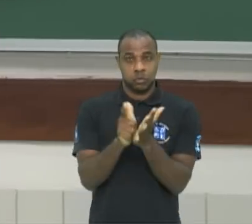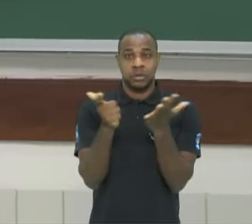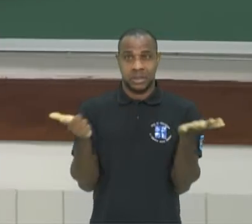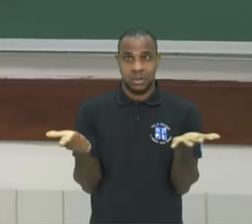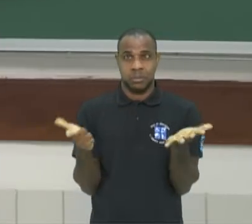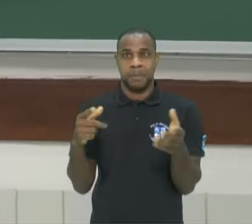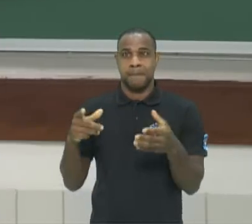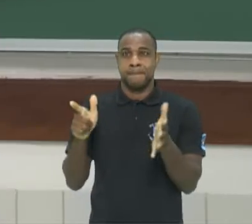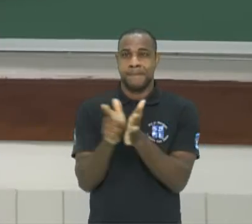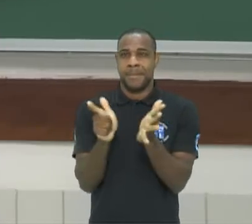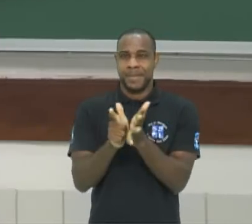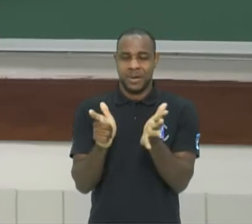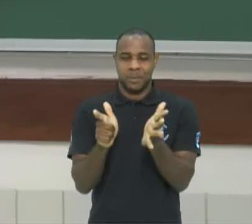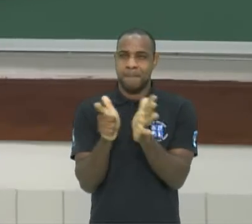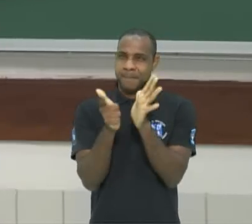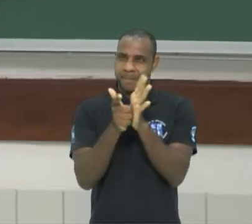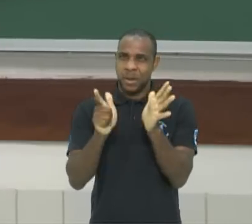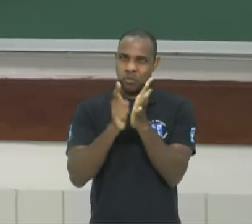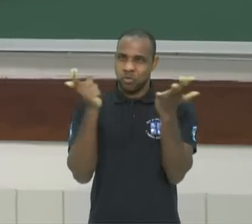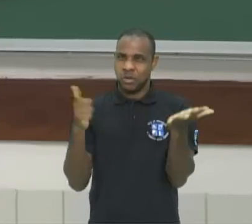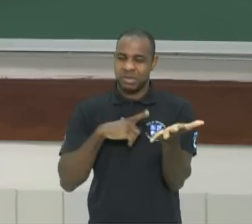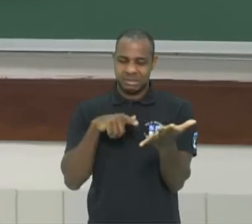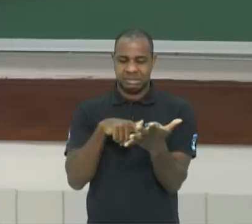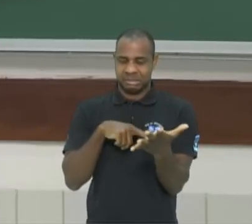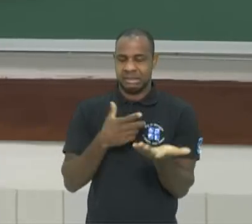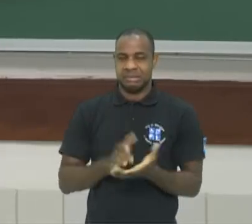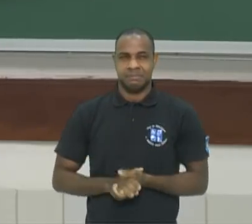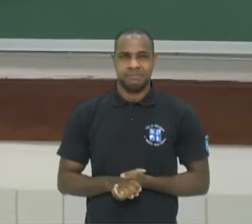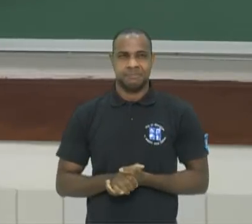é muitos meios que a gente pode, então, se informar.